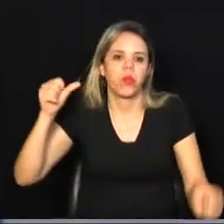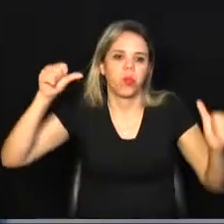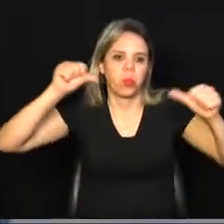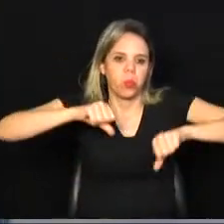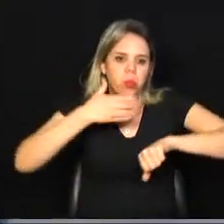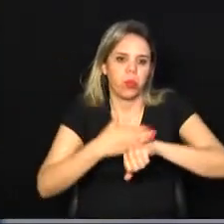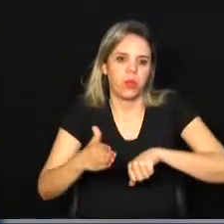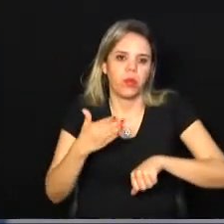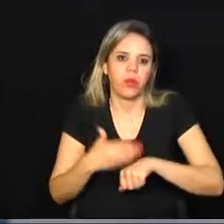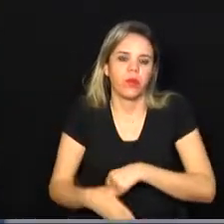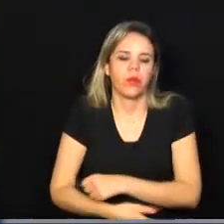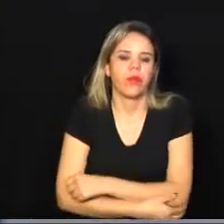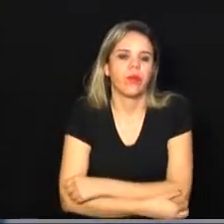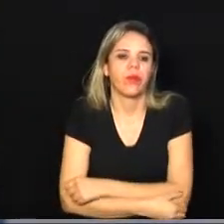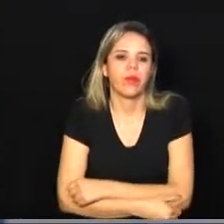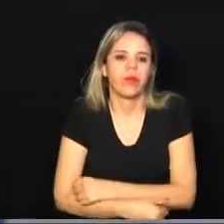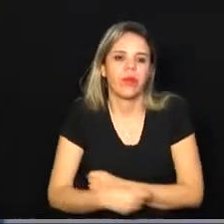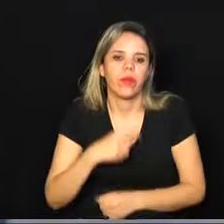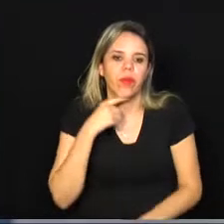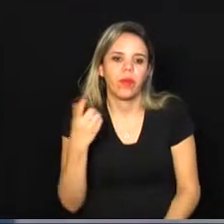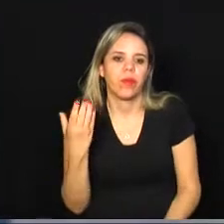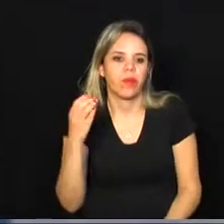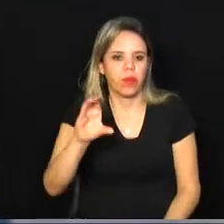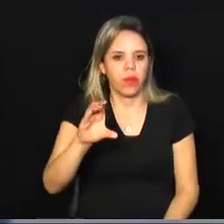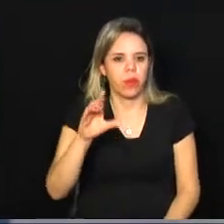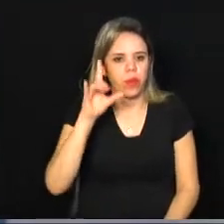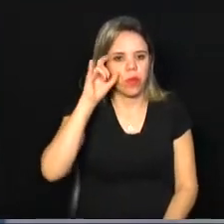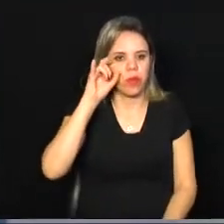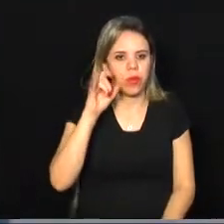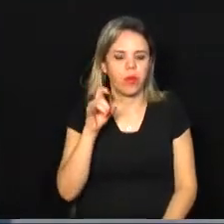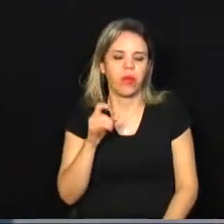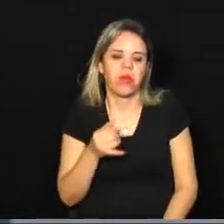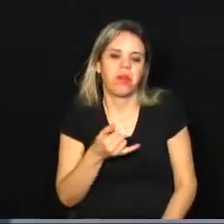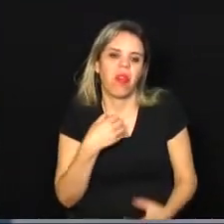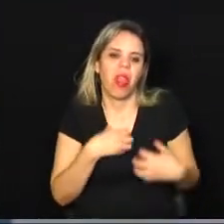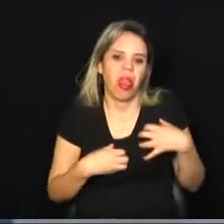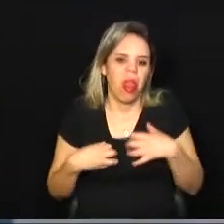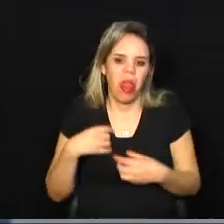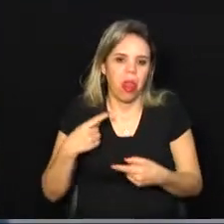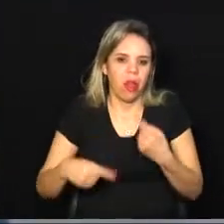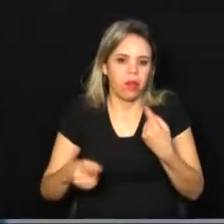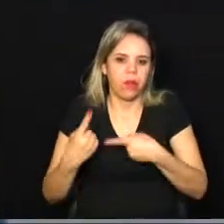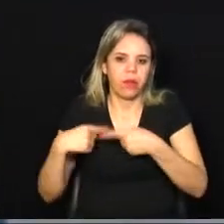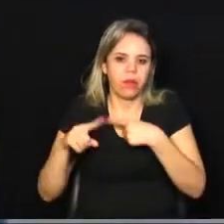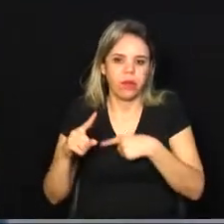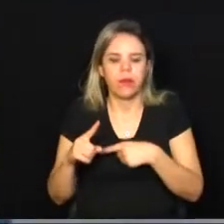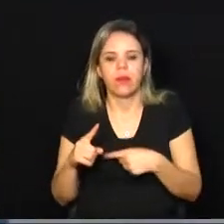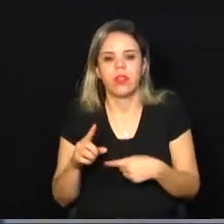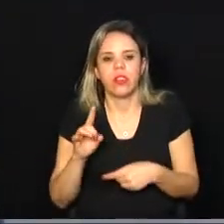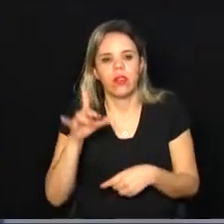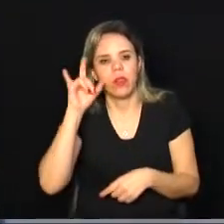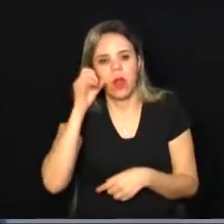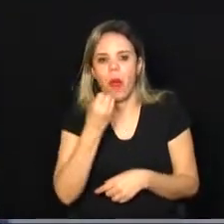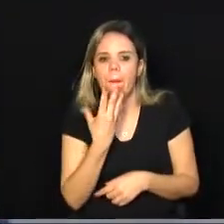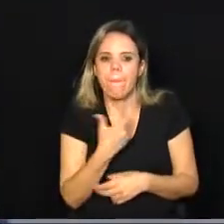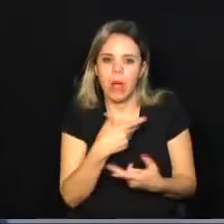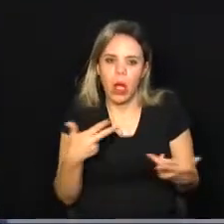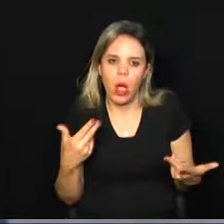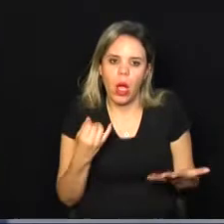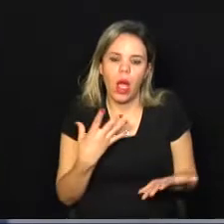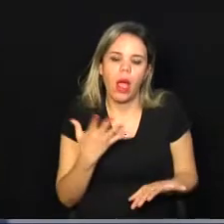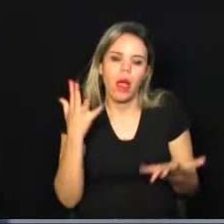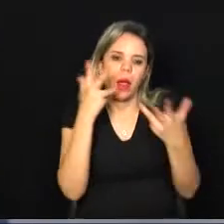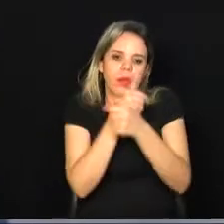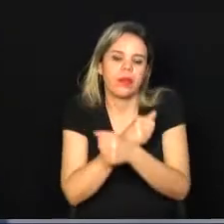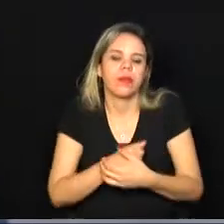treino, ninguém posta no Instagram que está descontente com a performance, né? No Instagram só tem coisas boas, só tem coisas